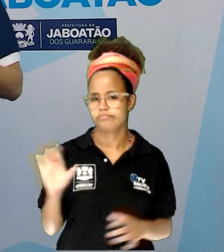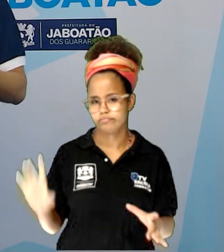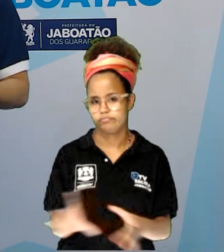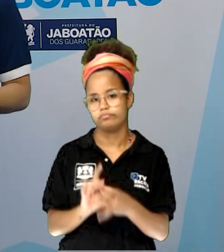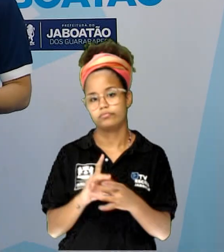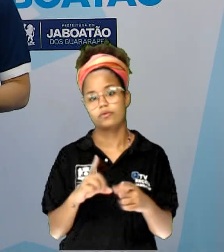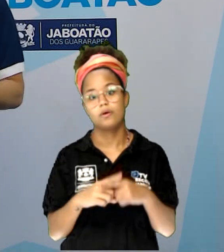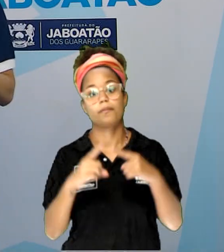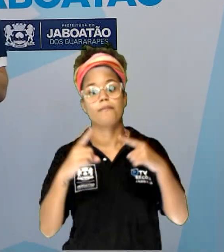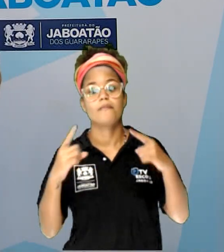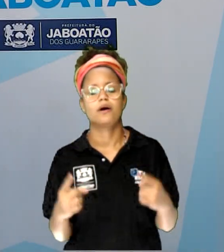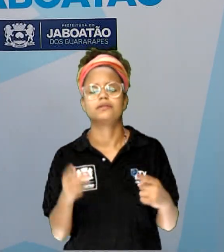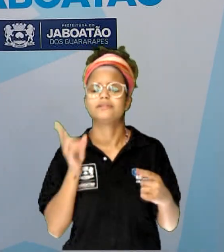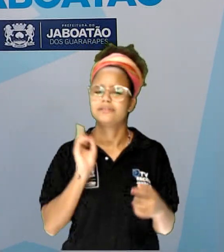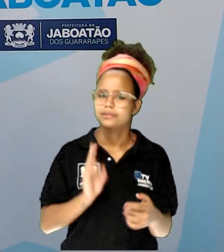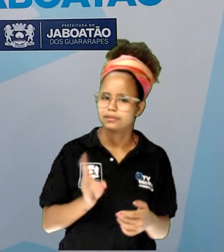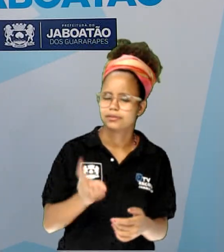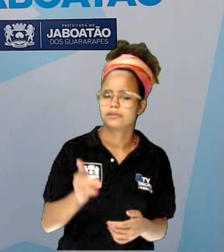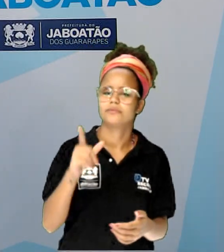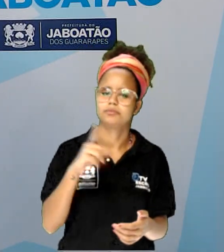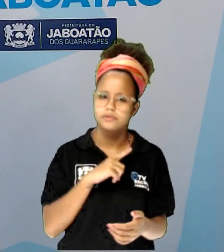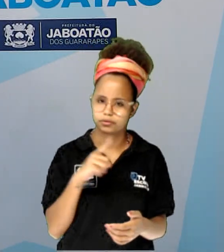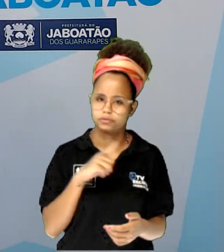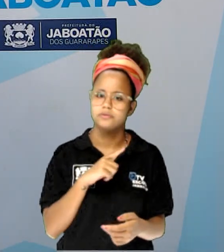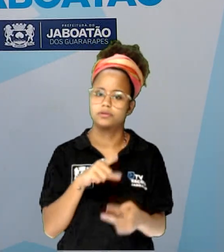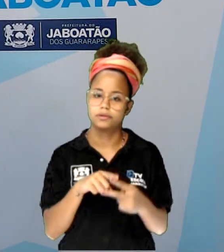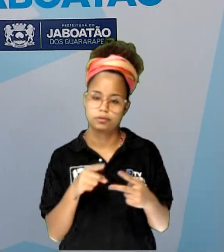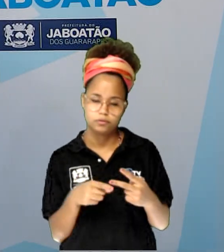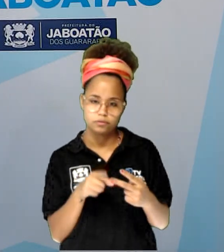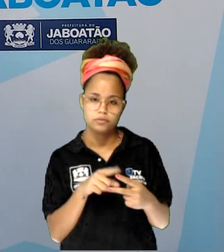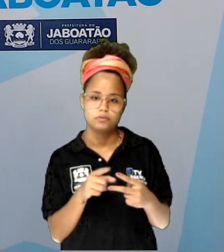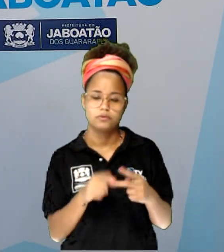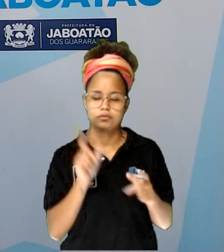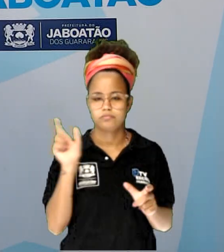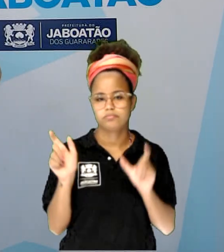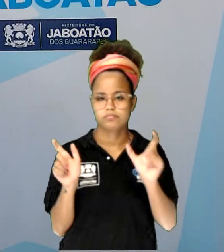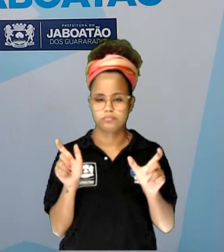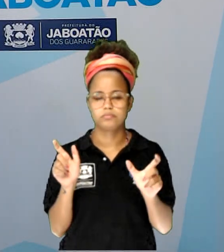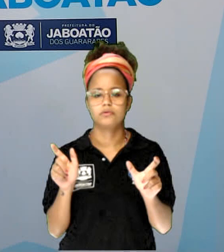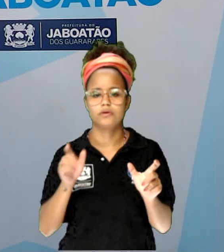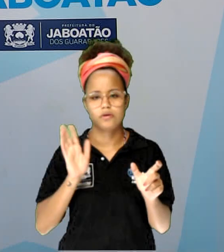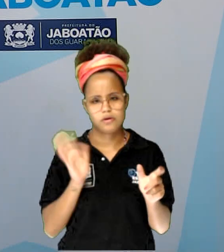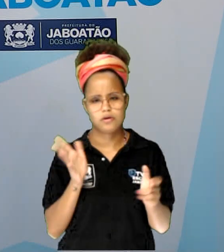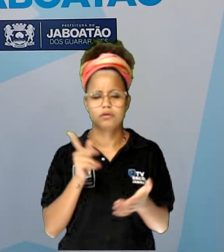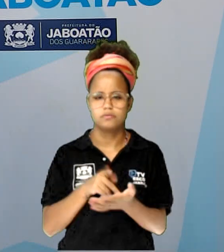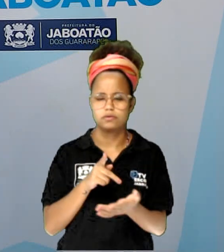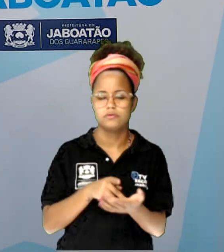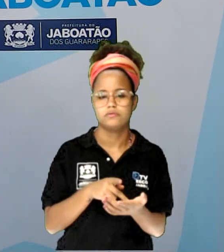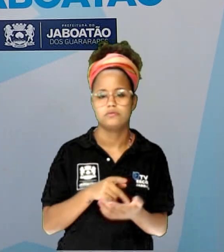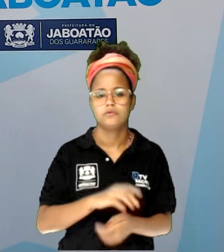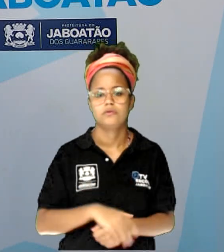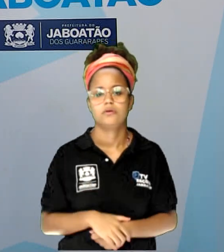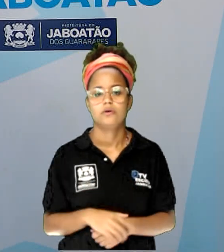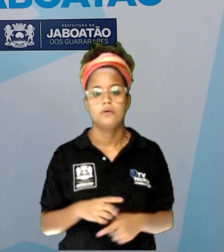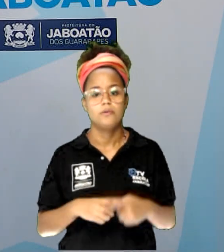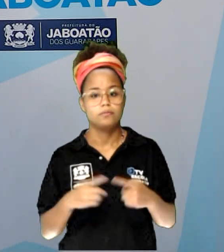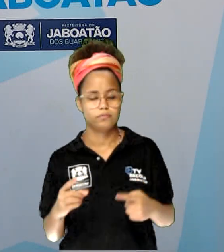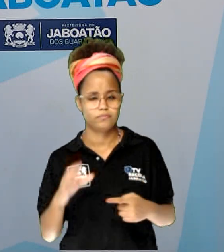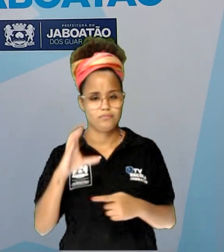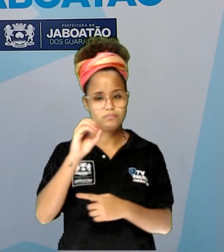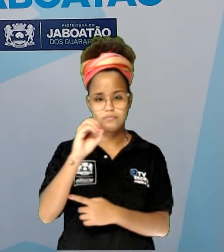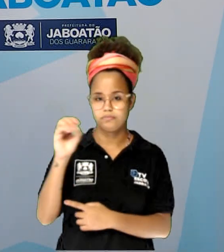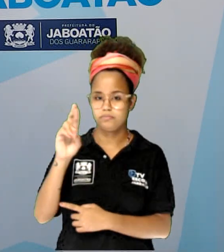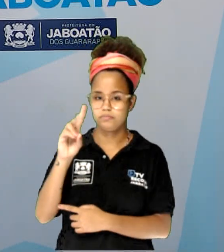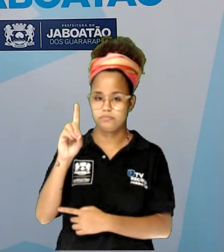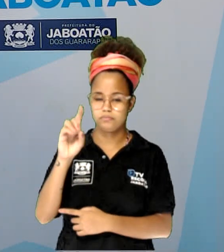de predominância de subordinação e coordenação. Subordinação, de fato, como eu falei agora, o pronome relativo, mas coordenação a gente não